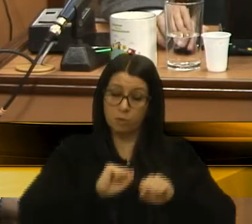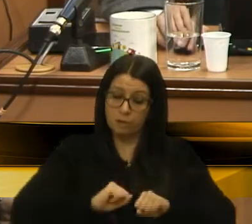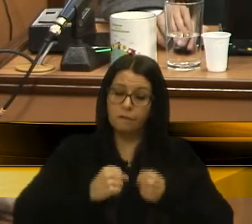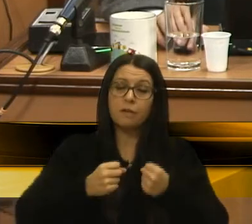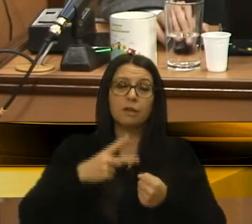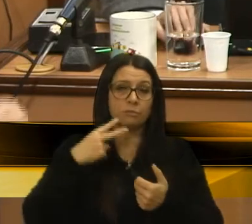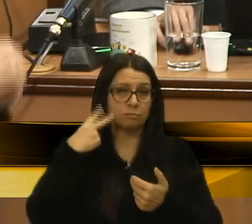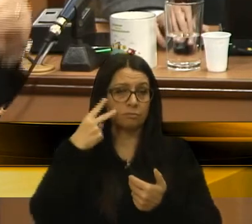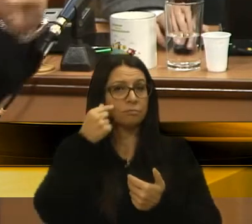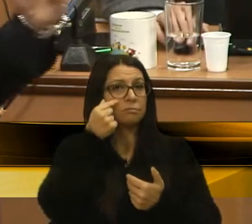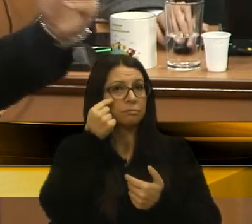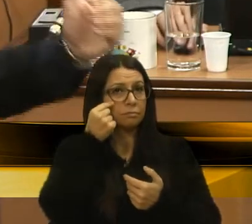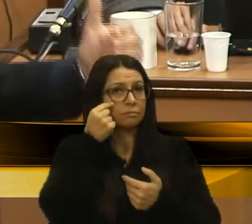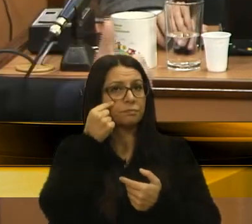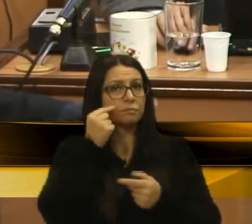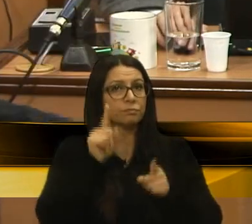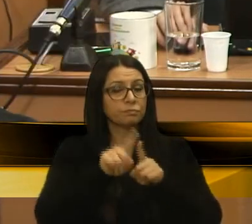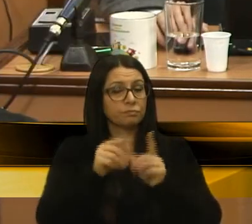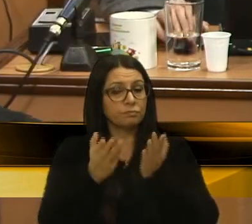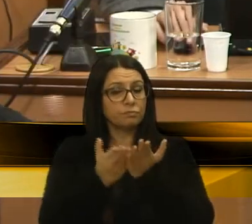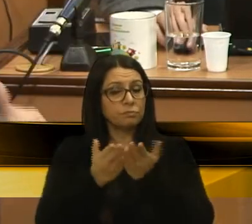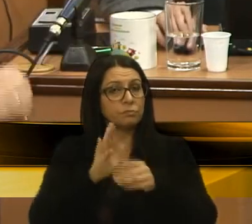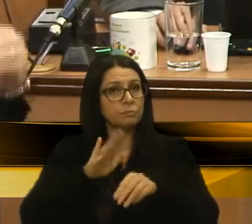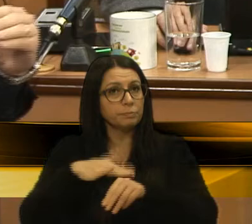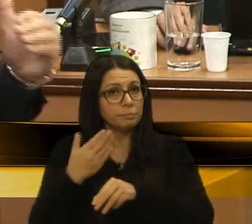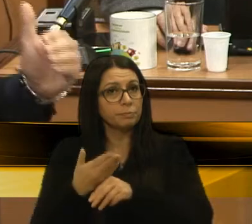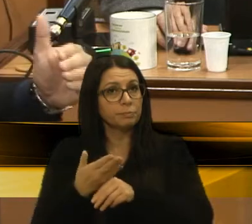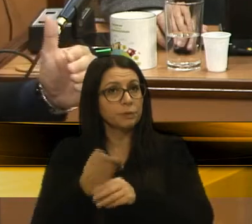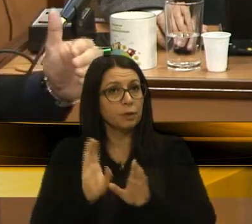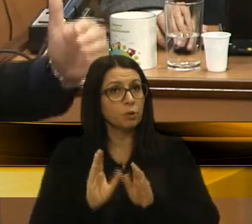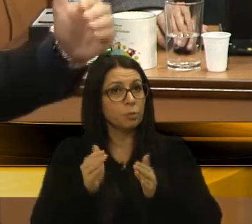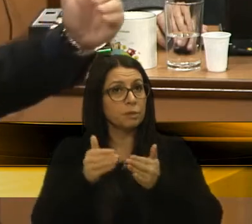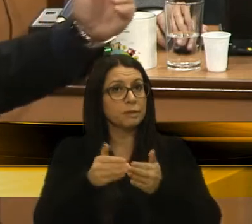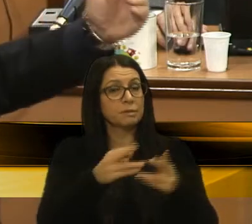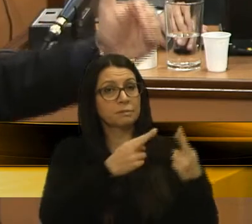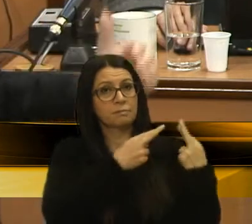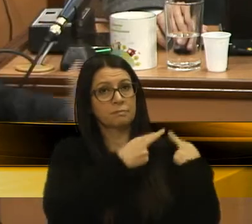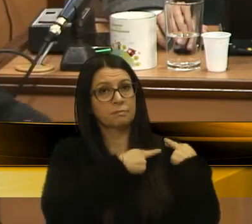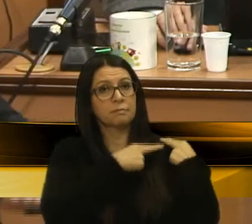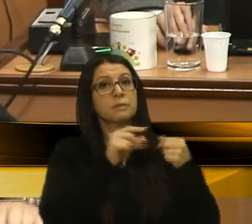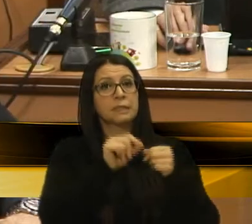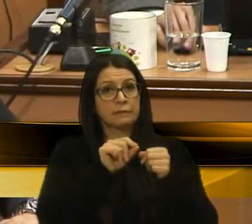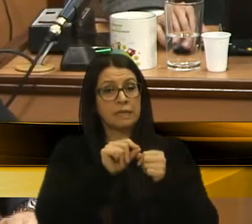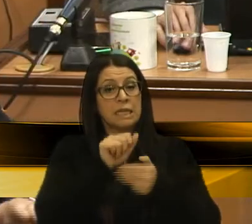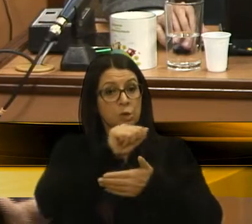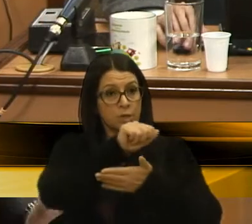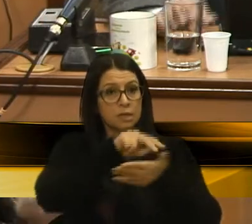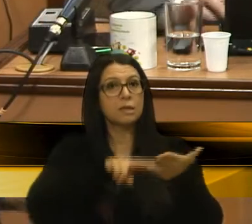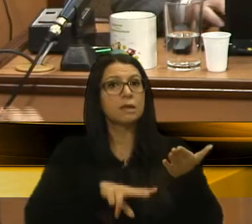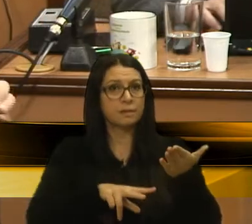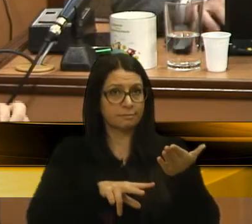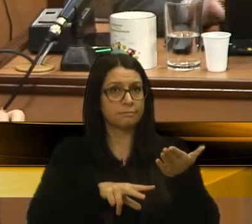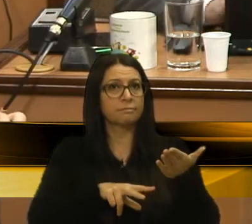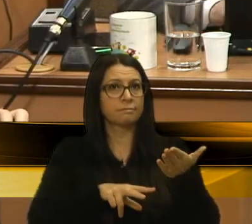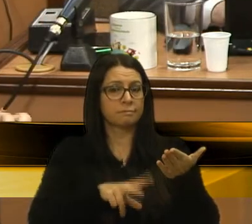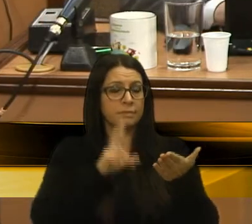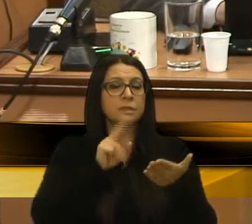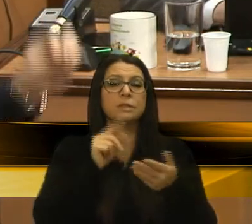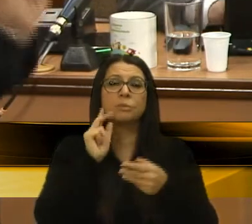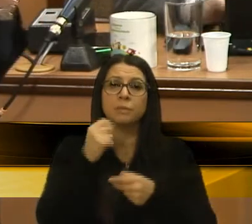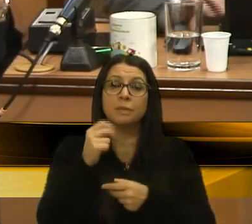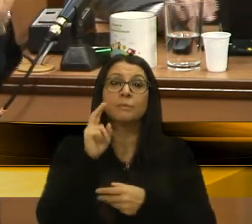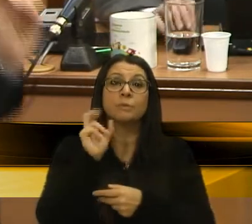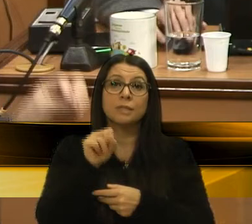certeza, né, ainda devo me debruçar um pouco mais, mas a comissão responsavelmente está fazendo essa análise, né, que nós devemos sim,